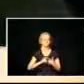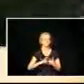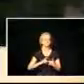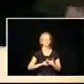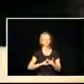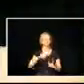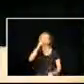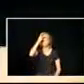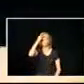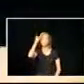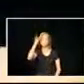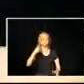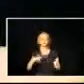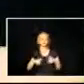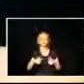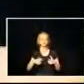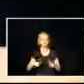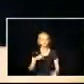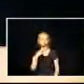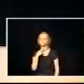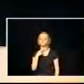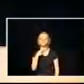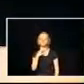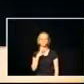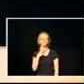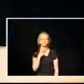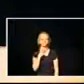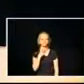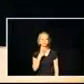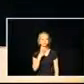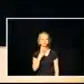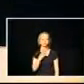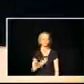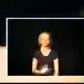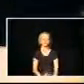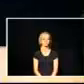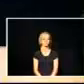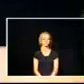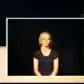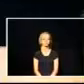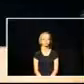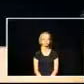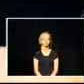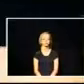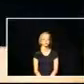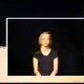podem serem penalizados. Isso aqui é apenas